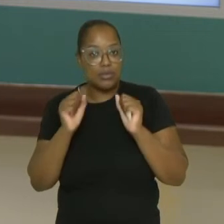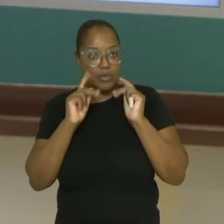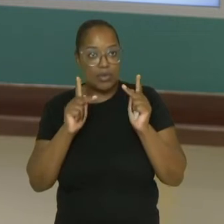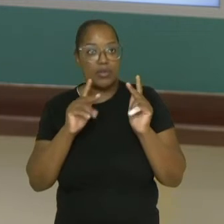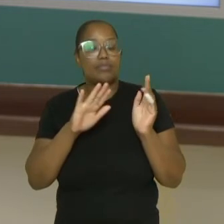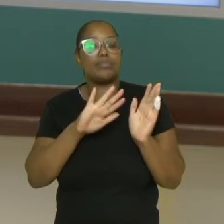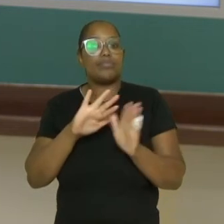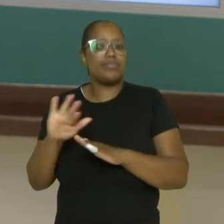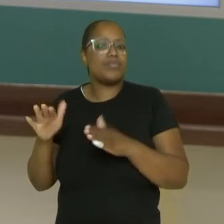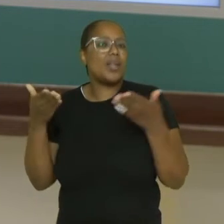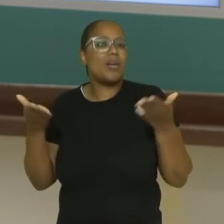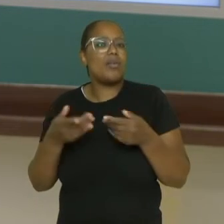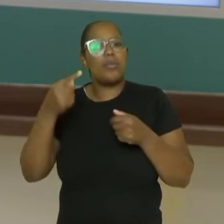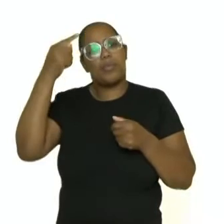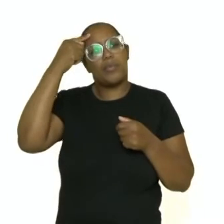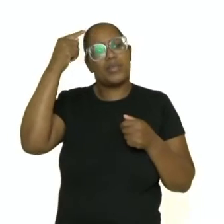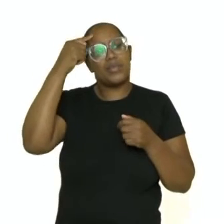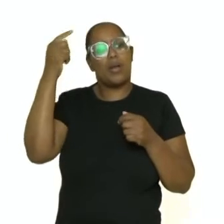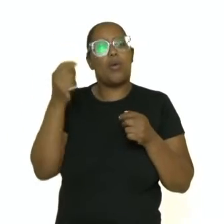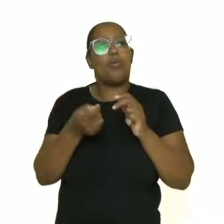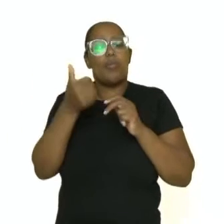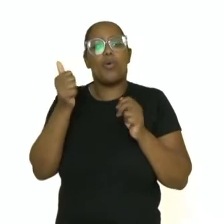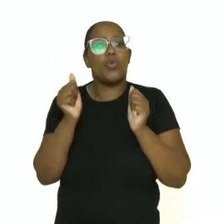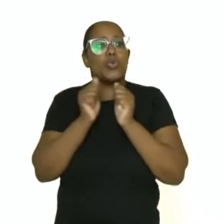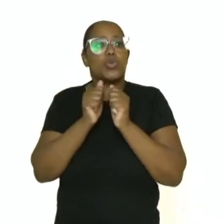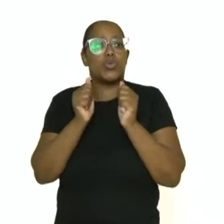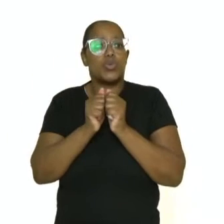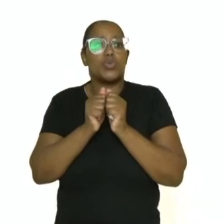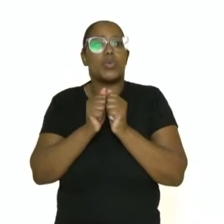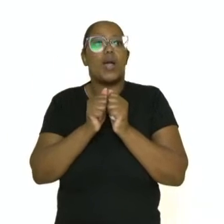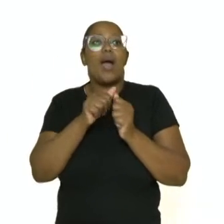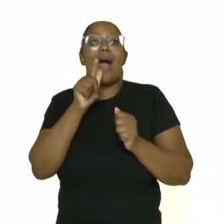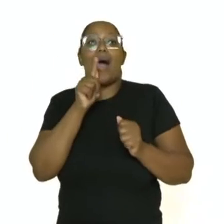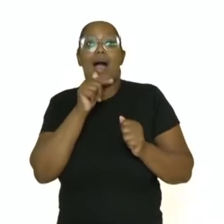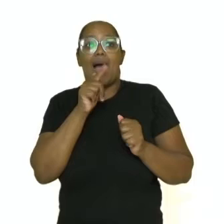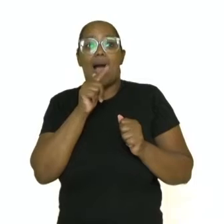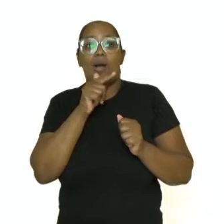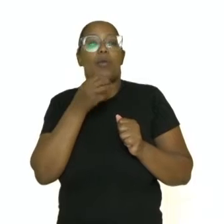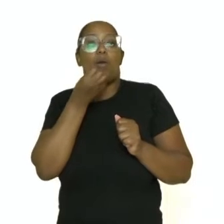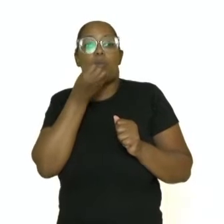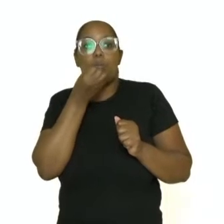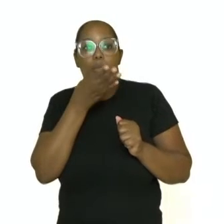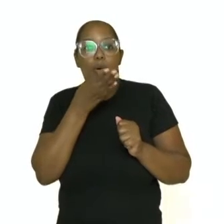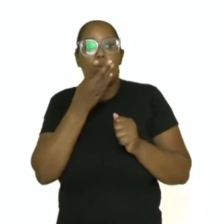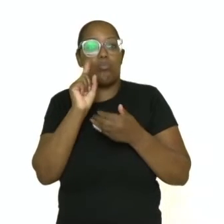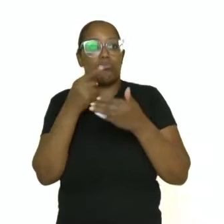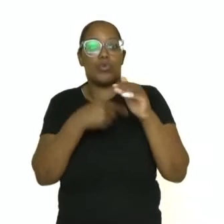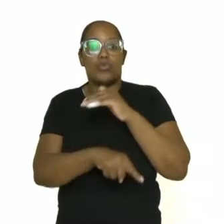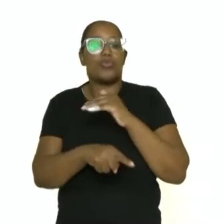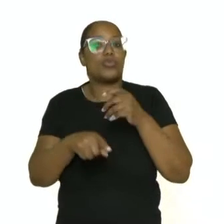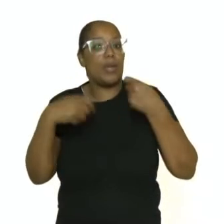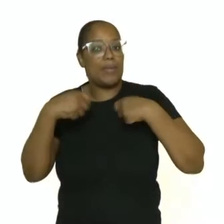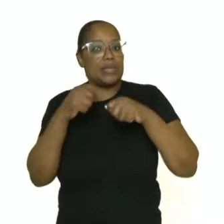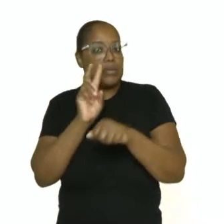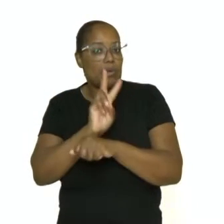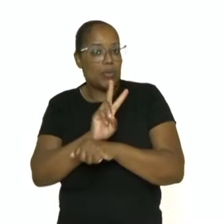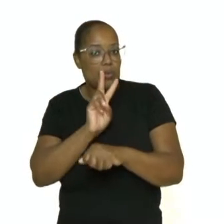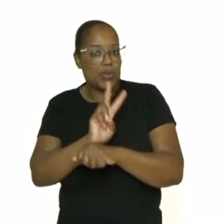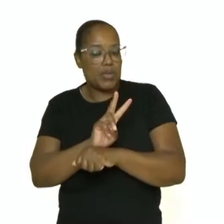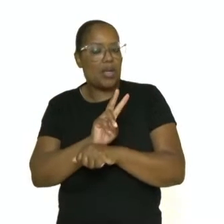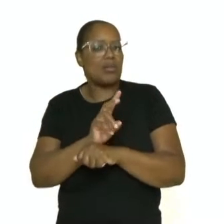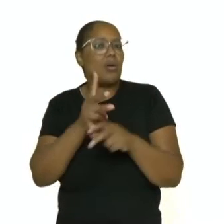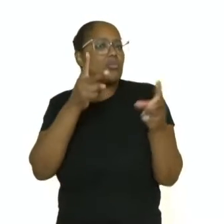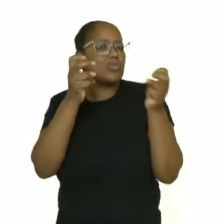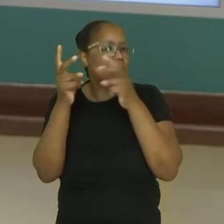Vamos pensar um pouquinho juntos aqui? Olha lá o trecho. A água é um bem finito e deve ser preservada. Observando esse